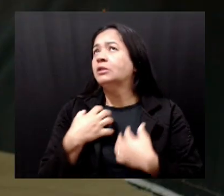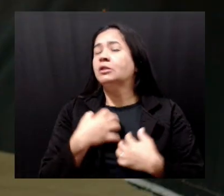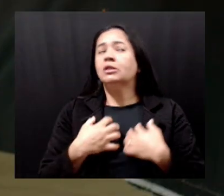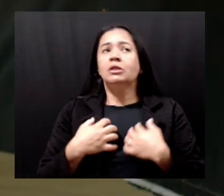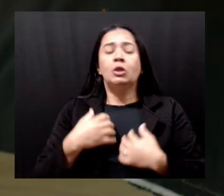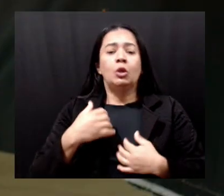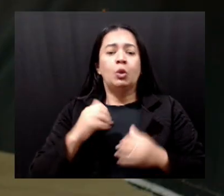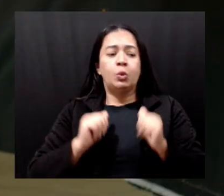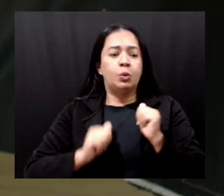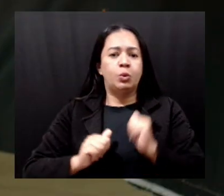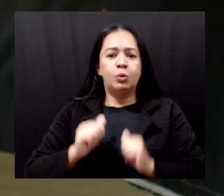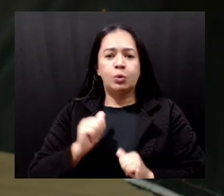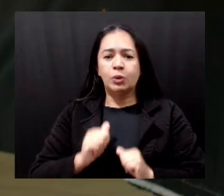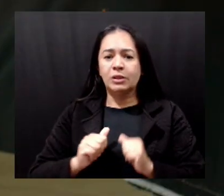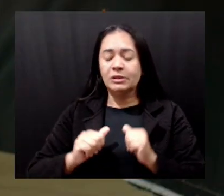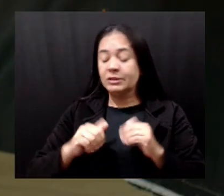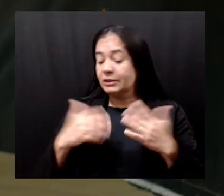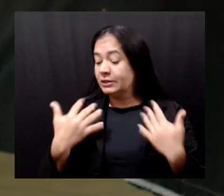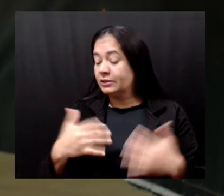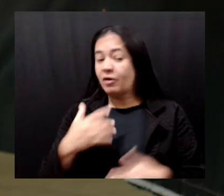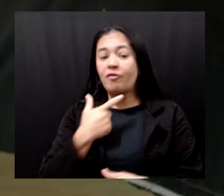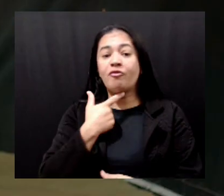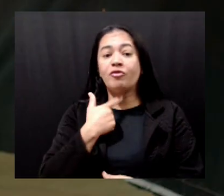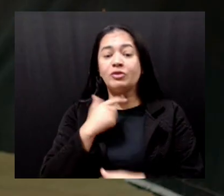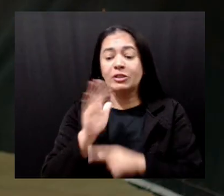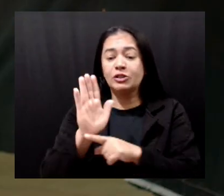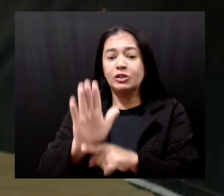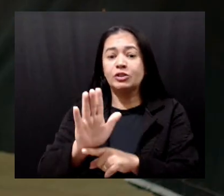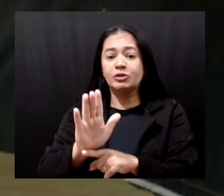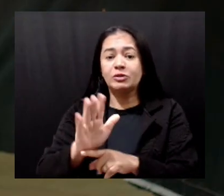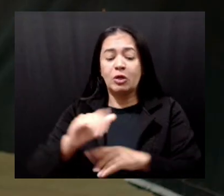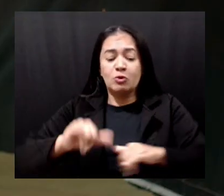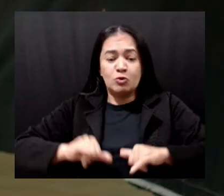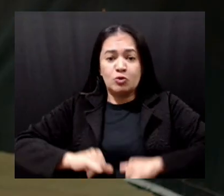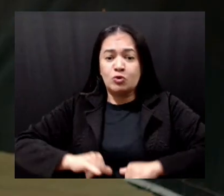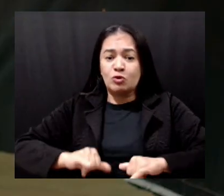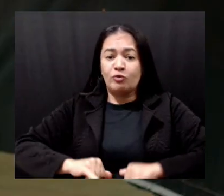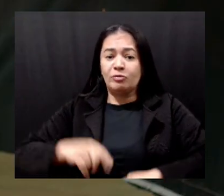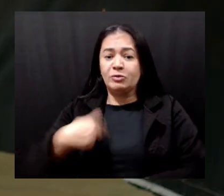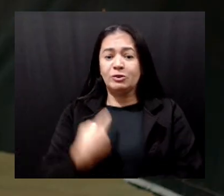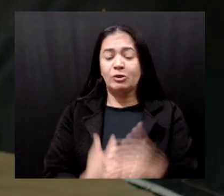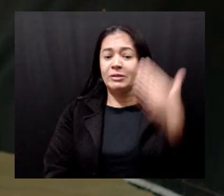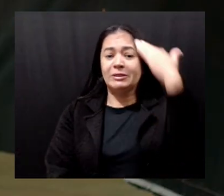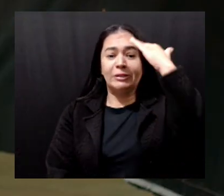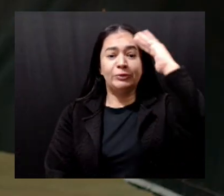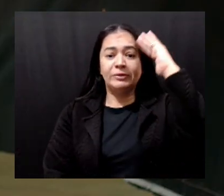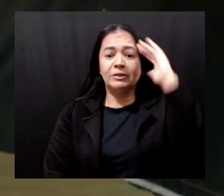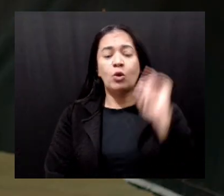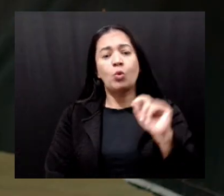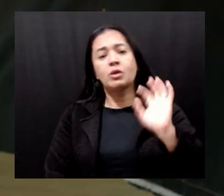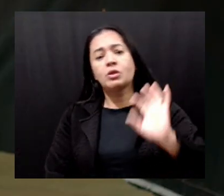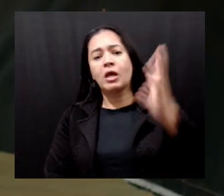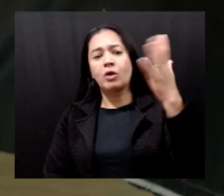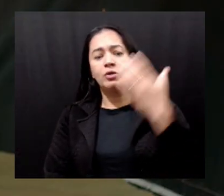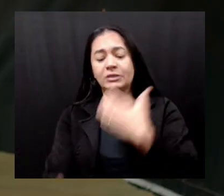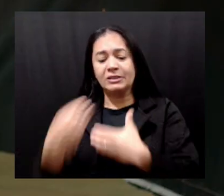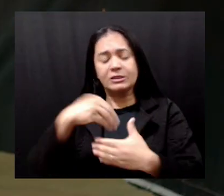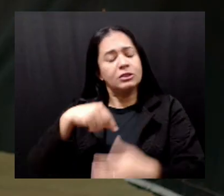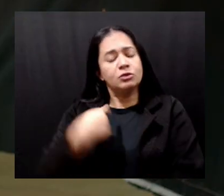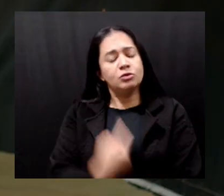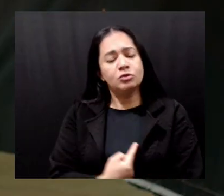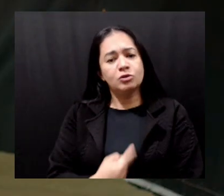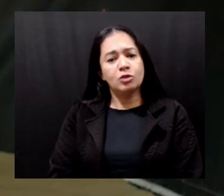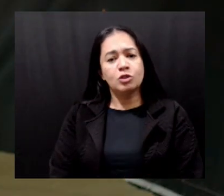uma depressão, uma vontade de ajudar, um sofrimento que a gente não consegue entender. O que acontece dentro da gente quando vemos